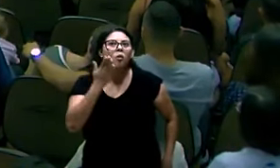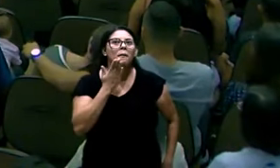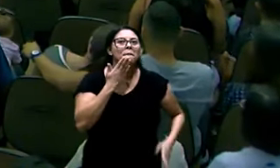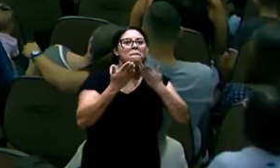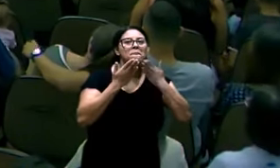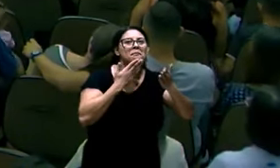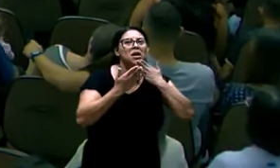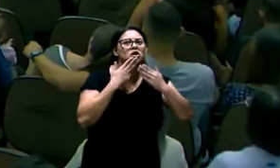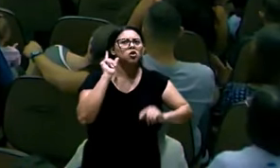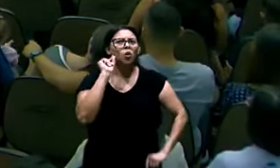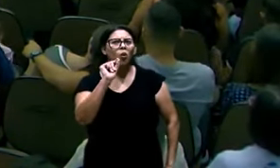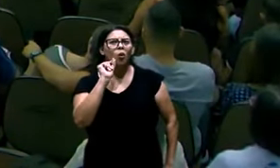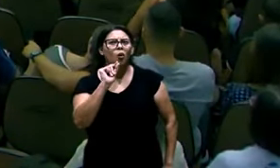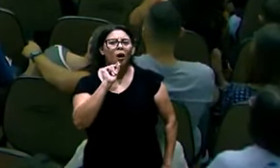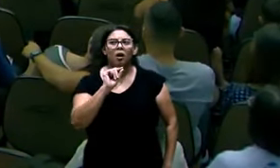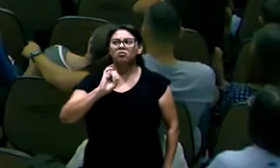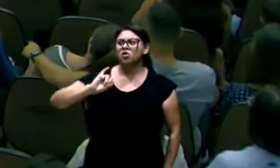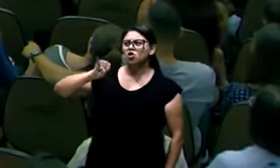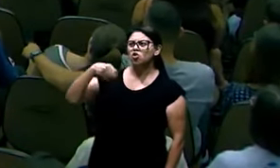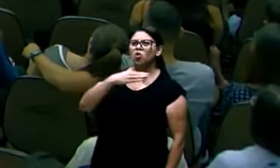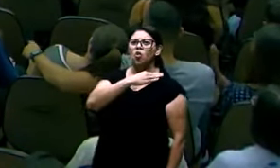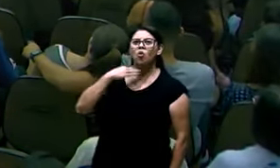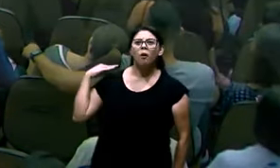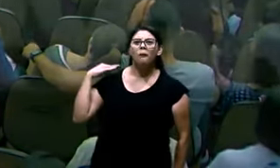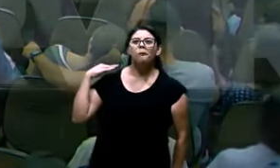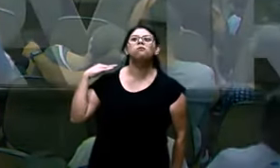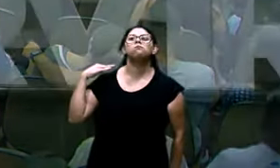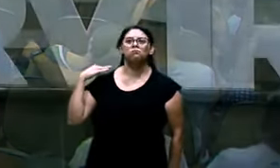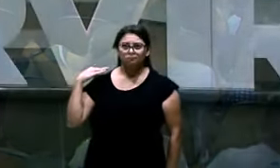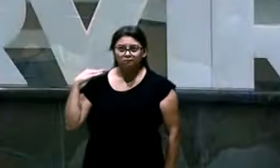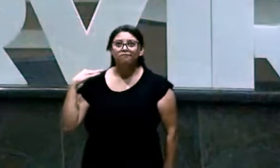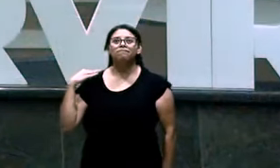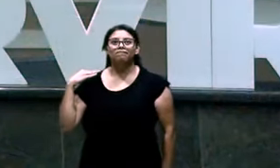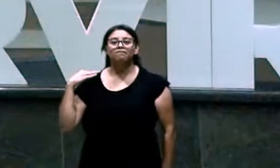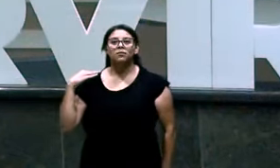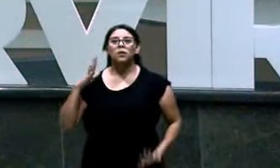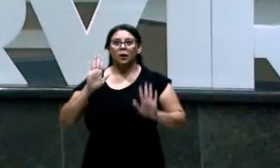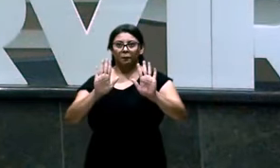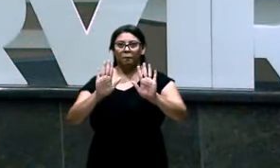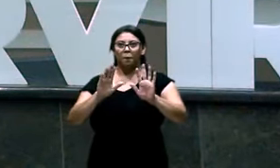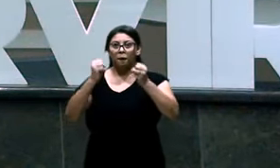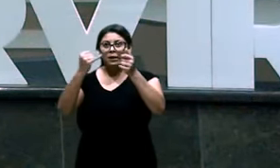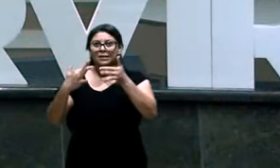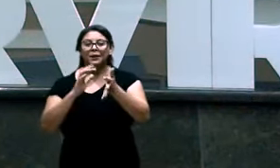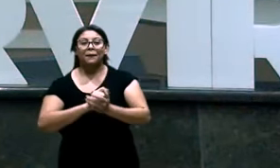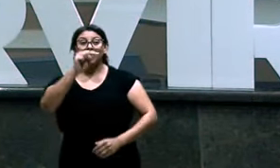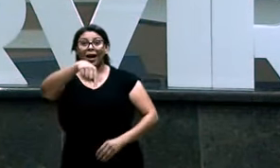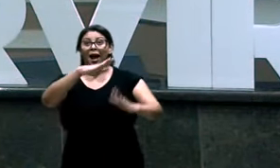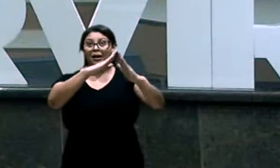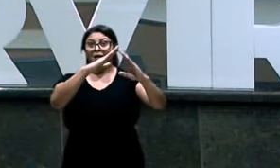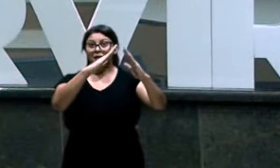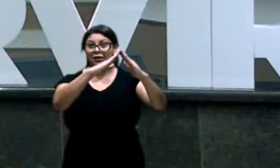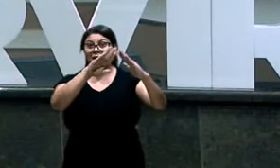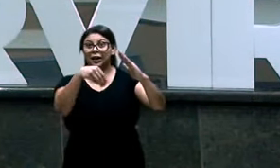também quer sua cabeça. Tem até quem é edificado pela tua vida, mas vão pedir